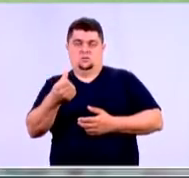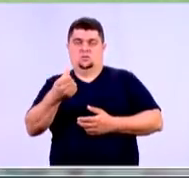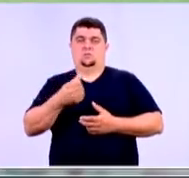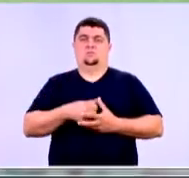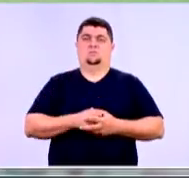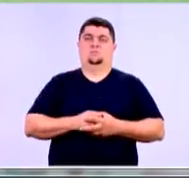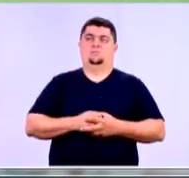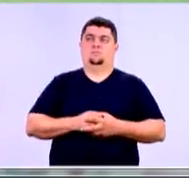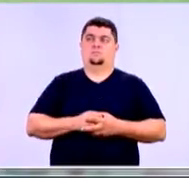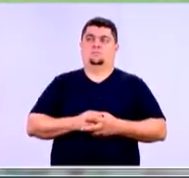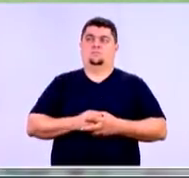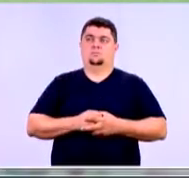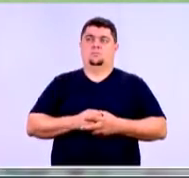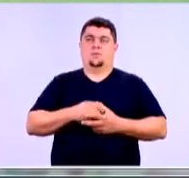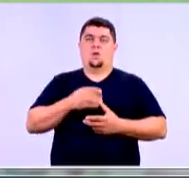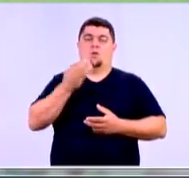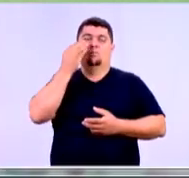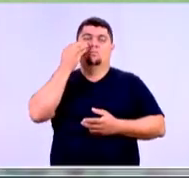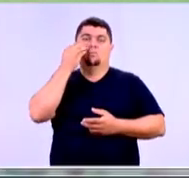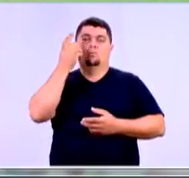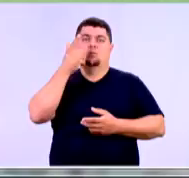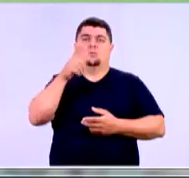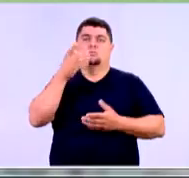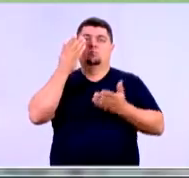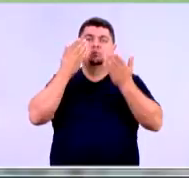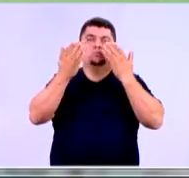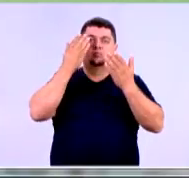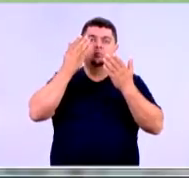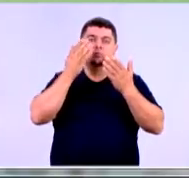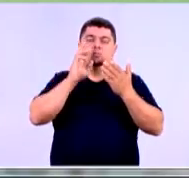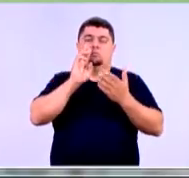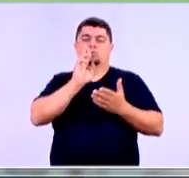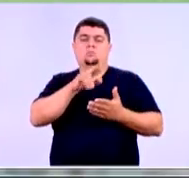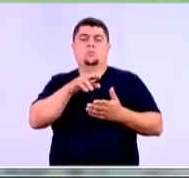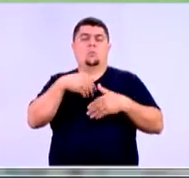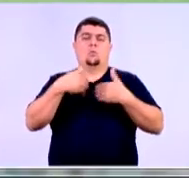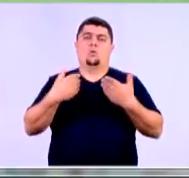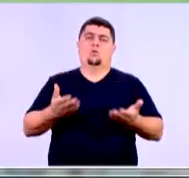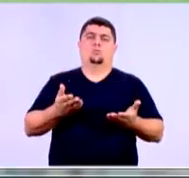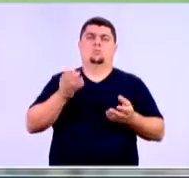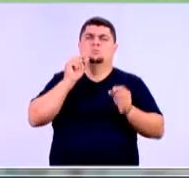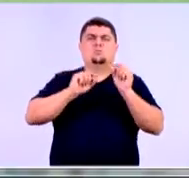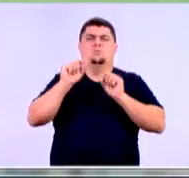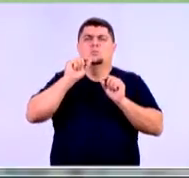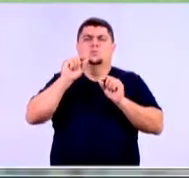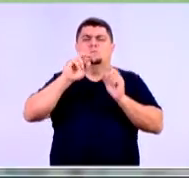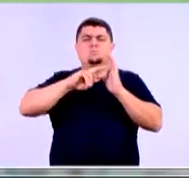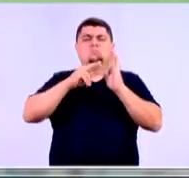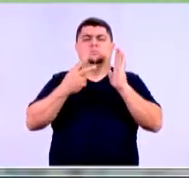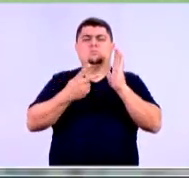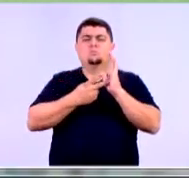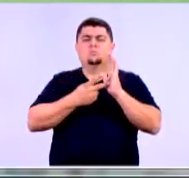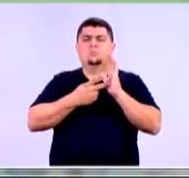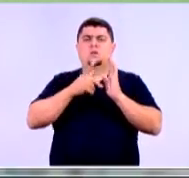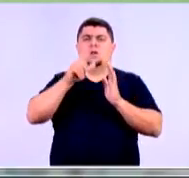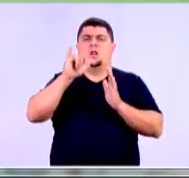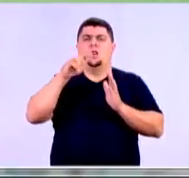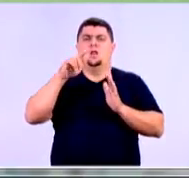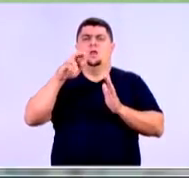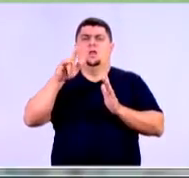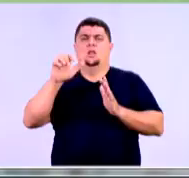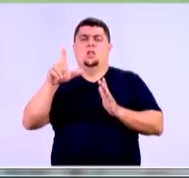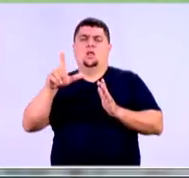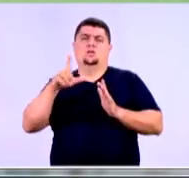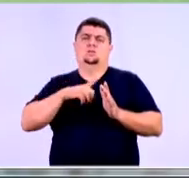1,16. Vamos partir, então, para uma análise deste resultado. O que significa apresentar uma liquidez